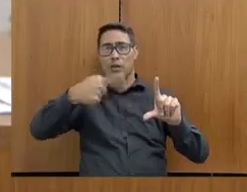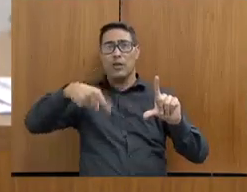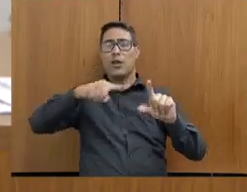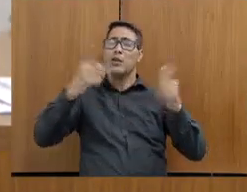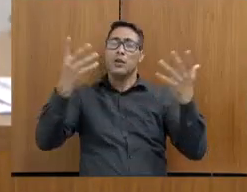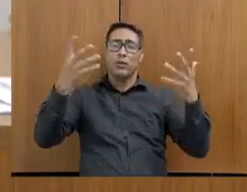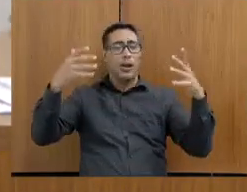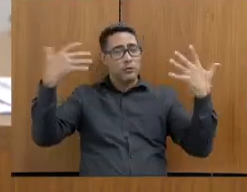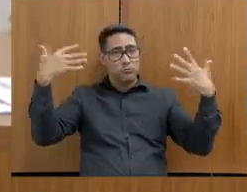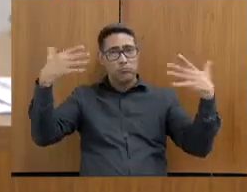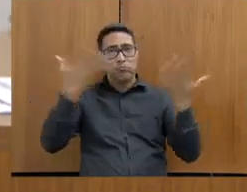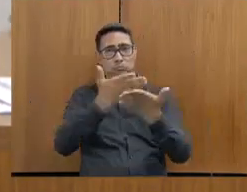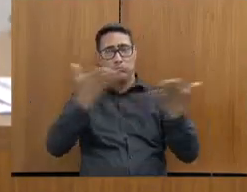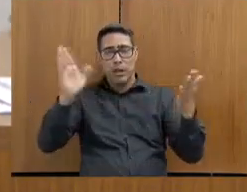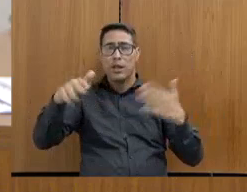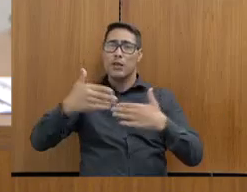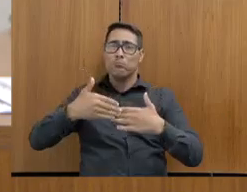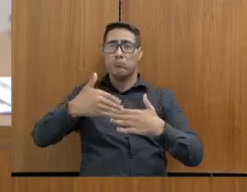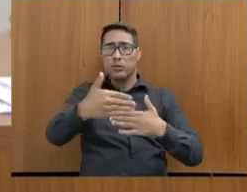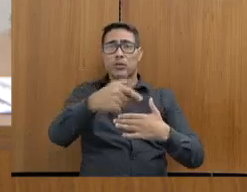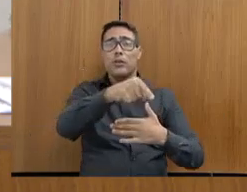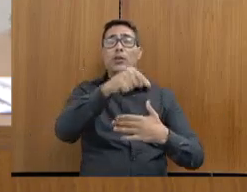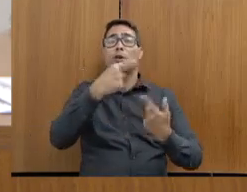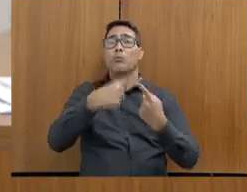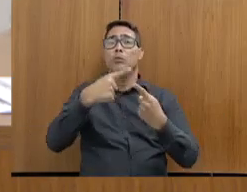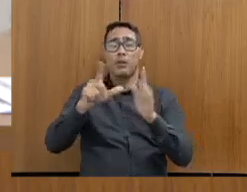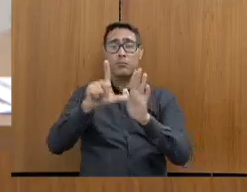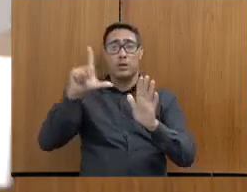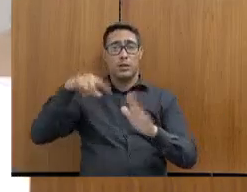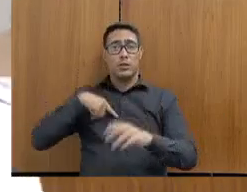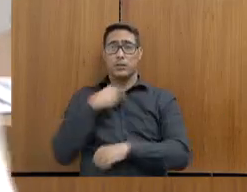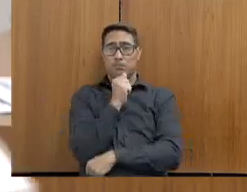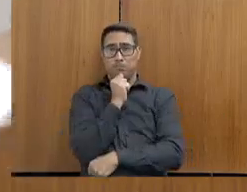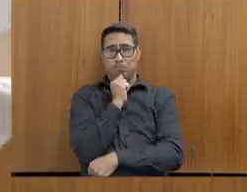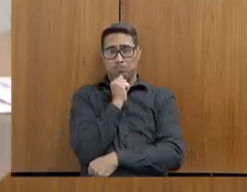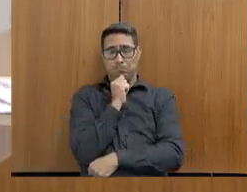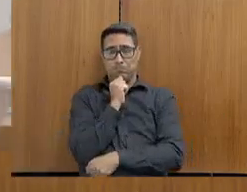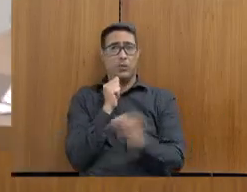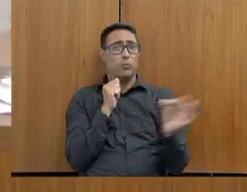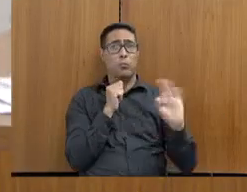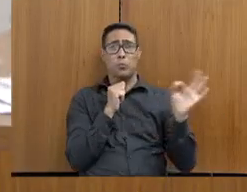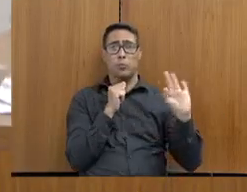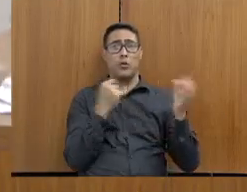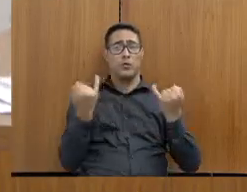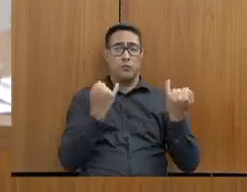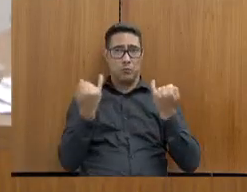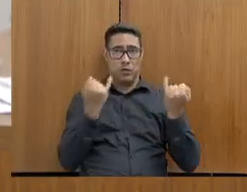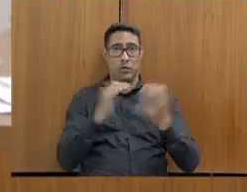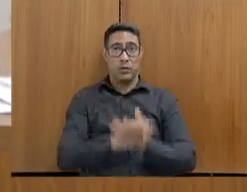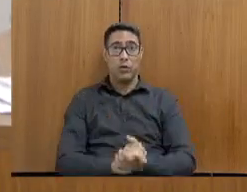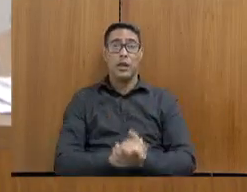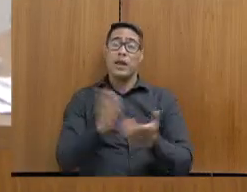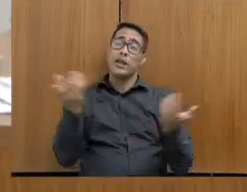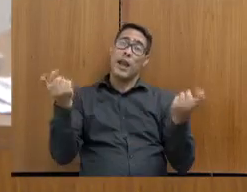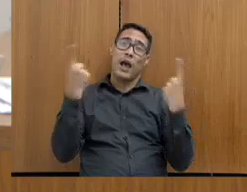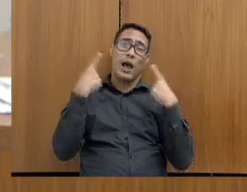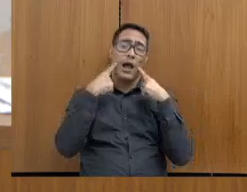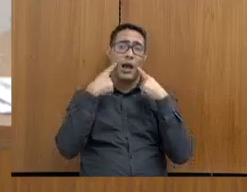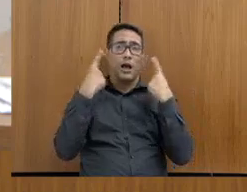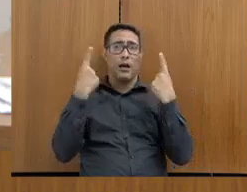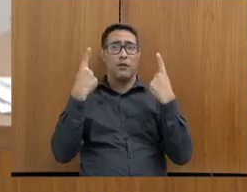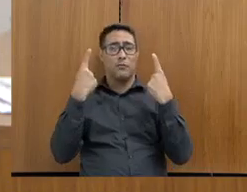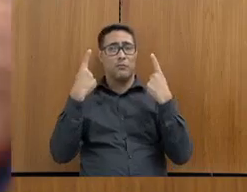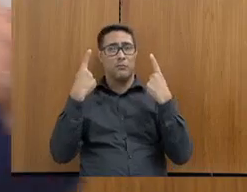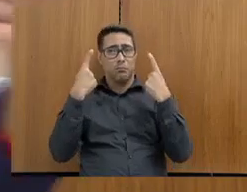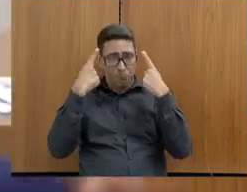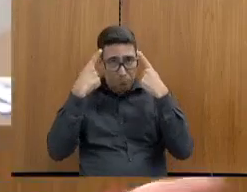mesmo essa iniciativa porque a gente não tinha essa tabulação de dados e a violência sobre nós ela é